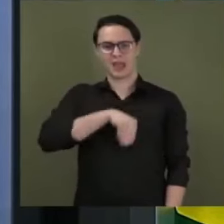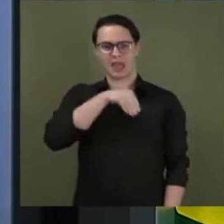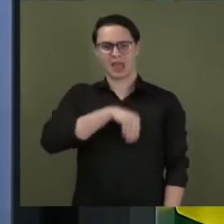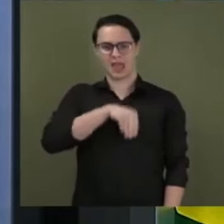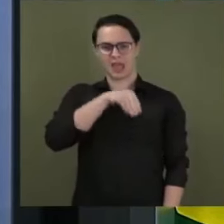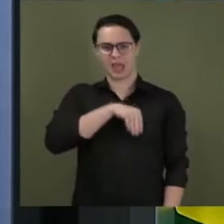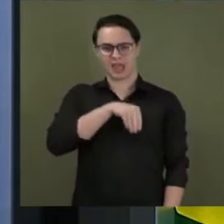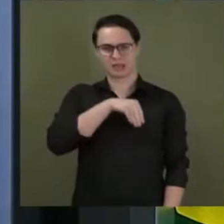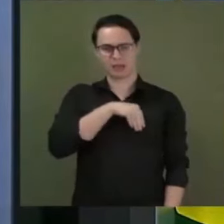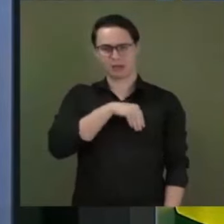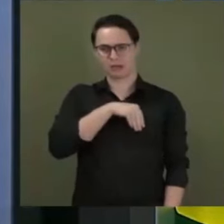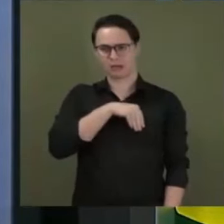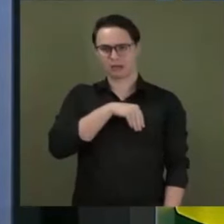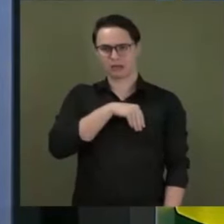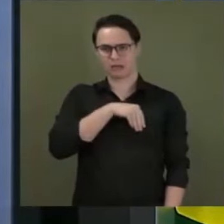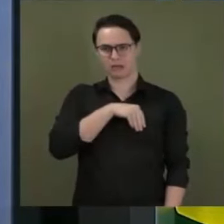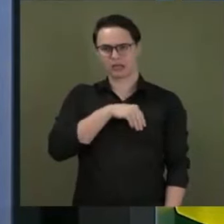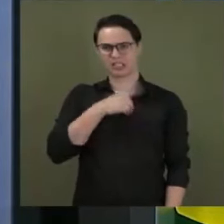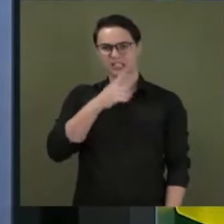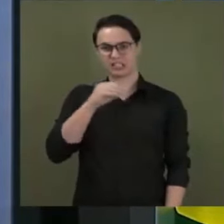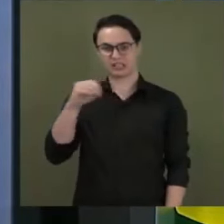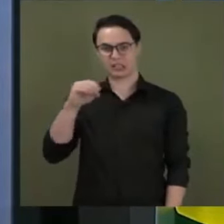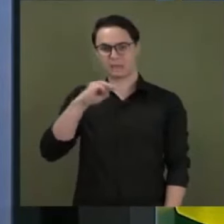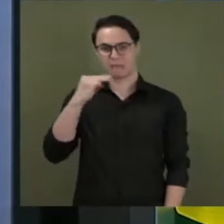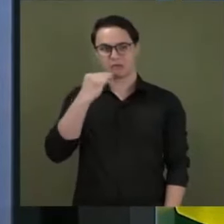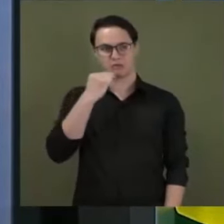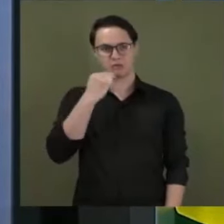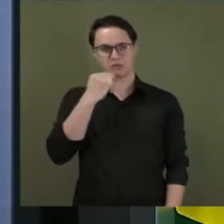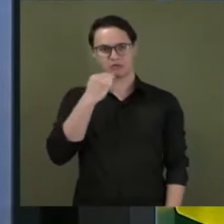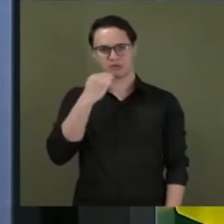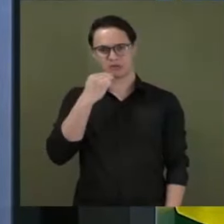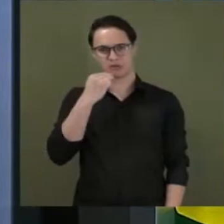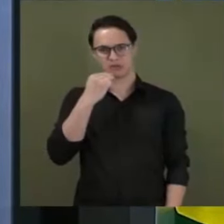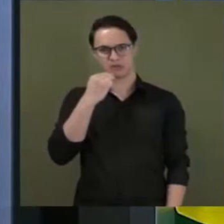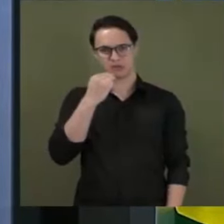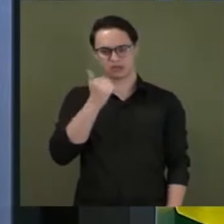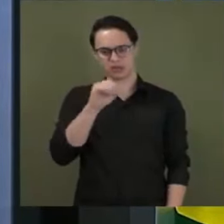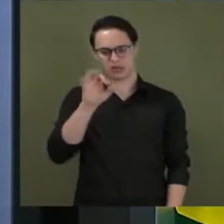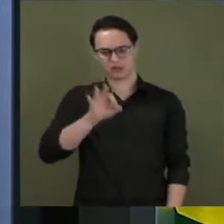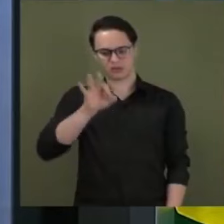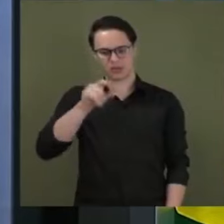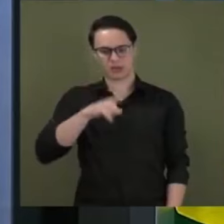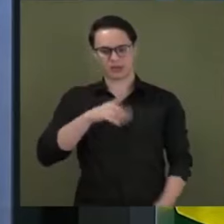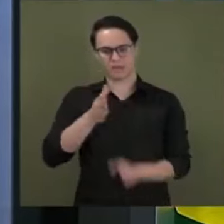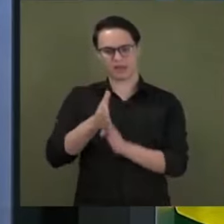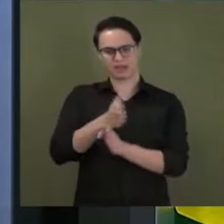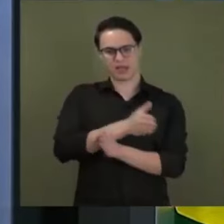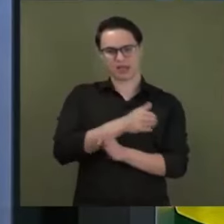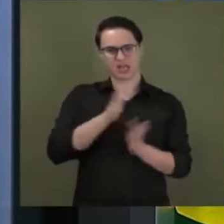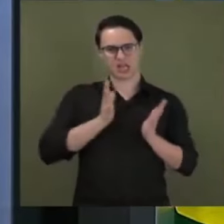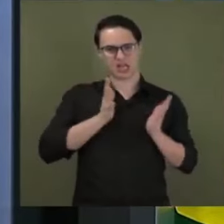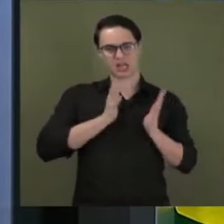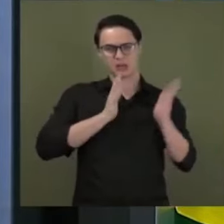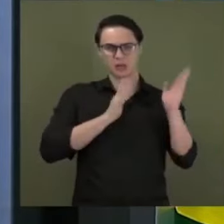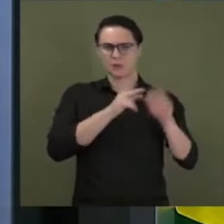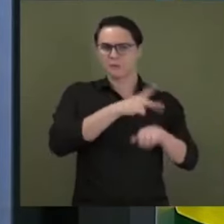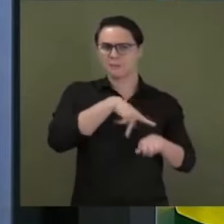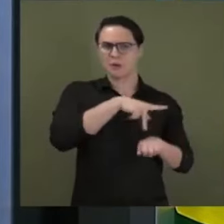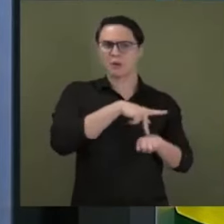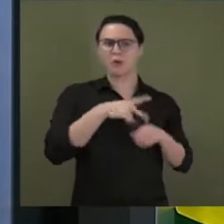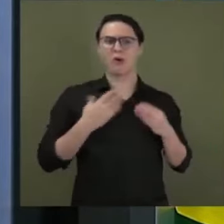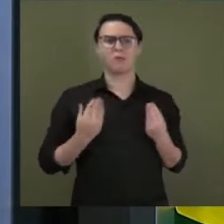que 100 milhões 10% era metade da renda do país o país